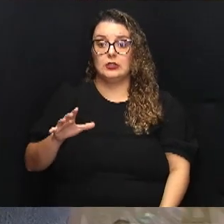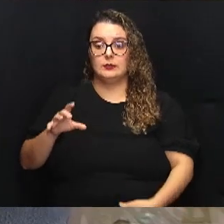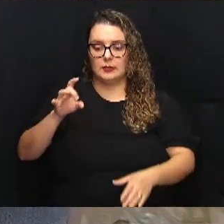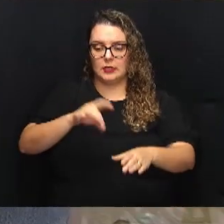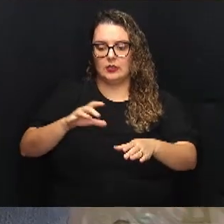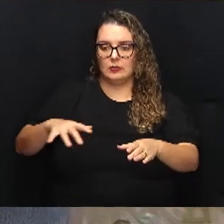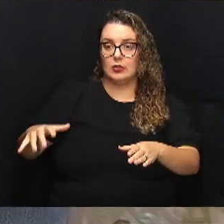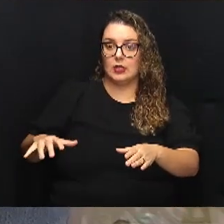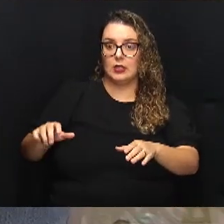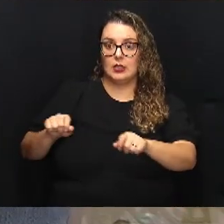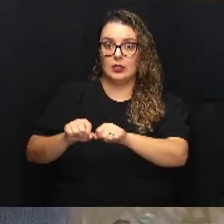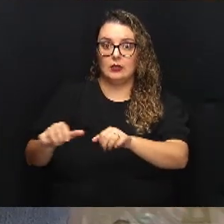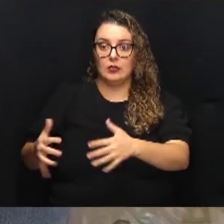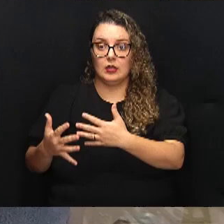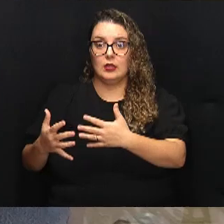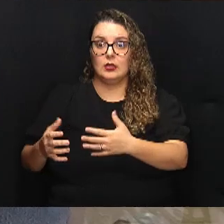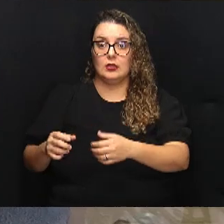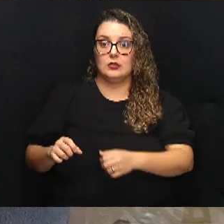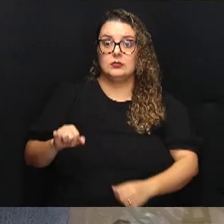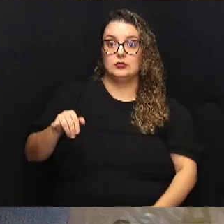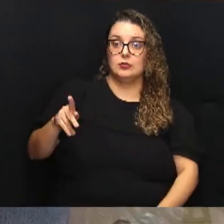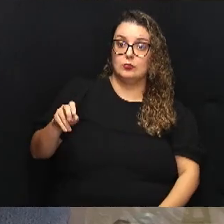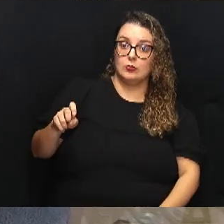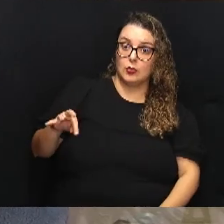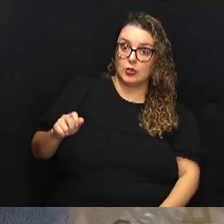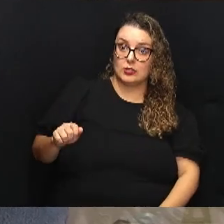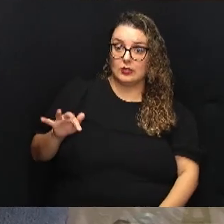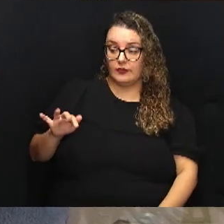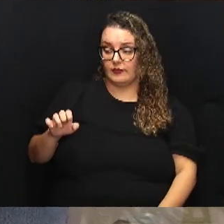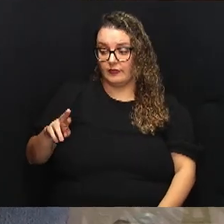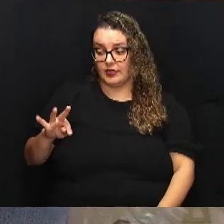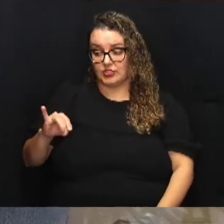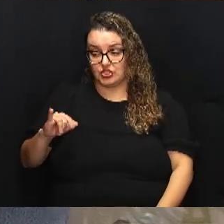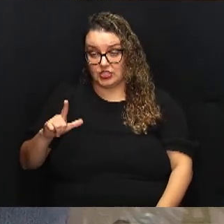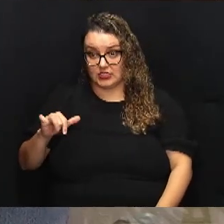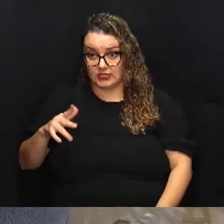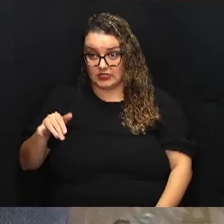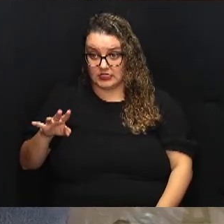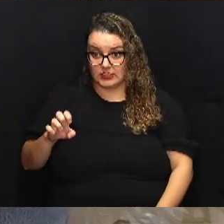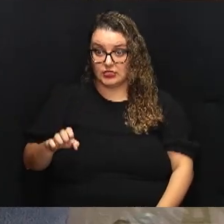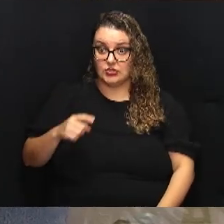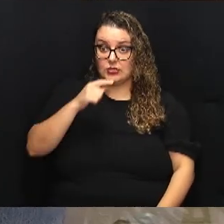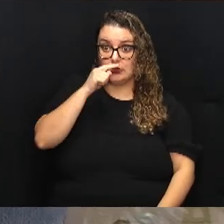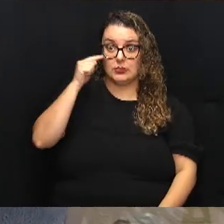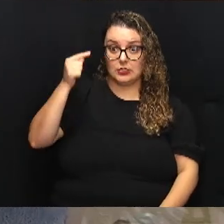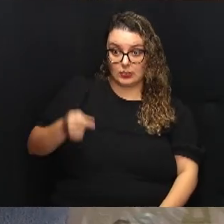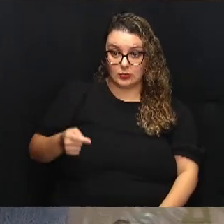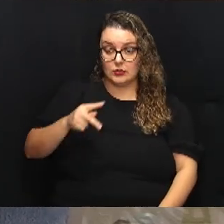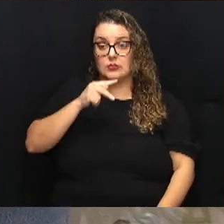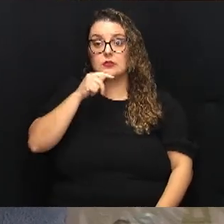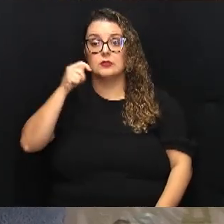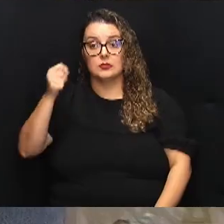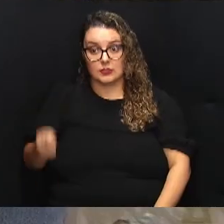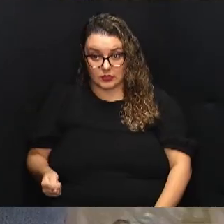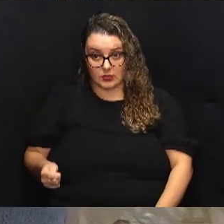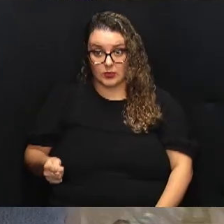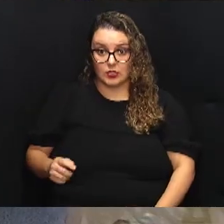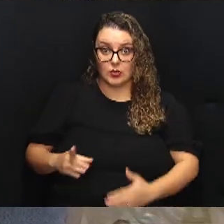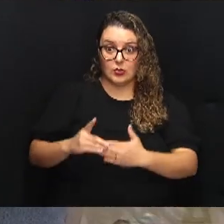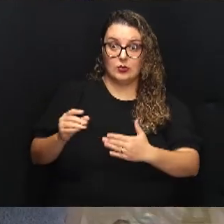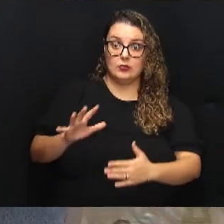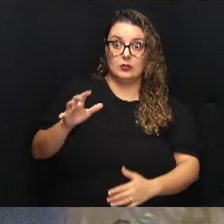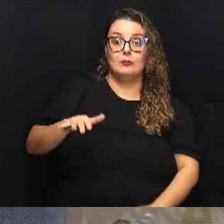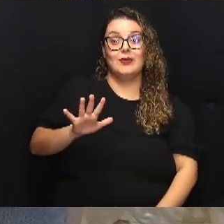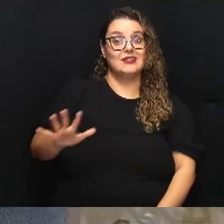se a gente importa fertilizantes, principalmente aí da Rússia, da Ucrânia, com o dólar mais alto vai ficar mais caro ainda.